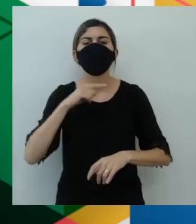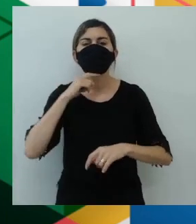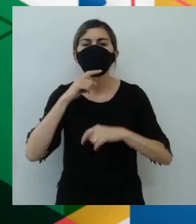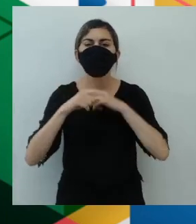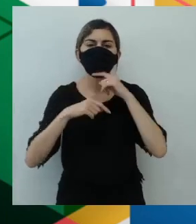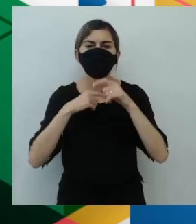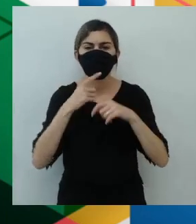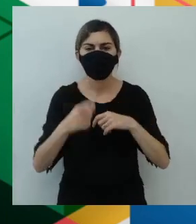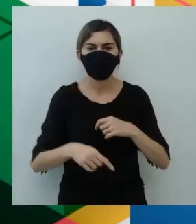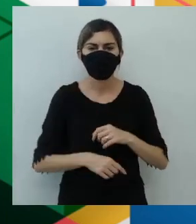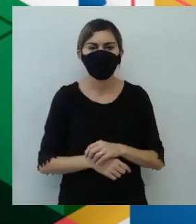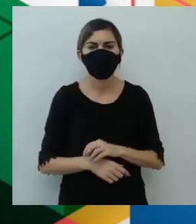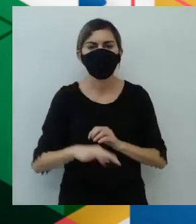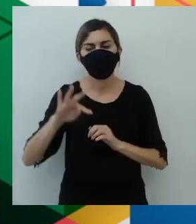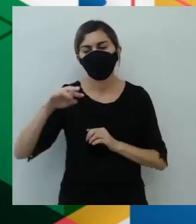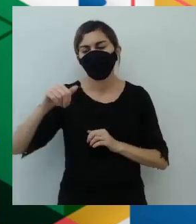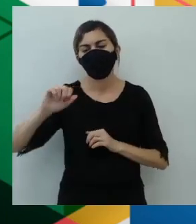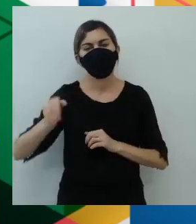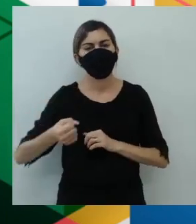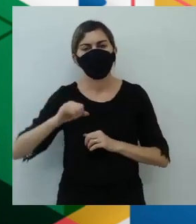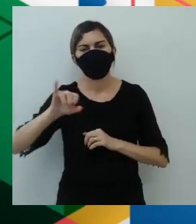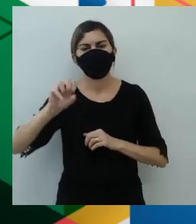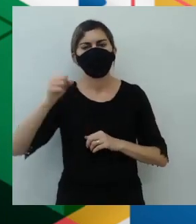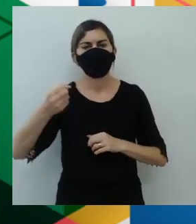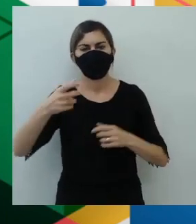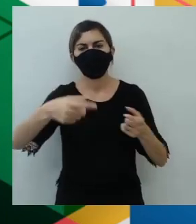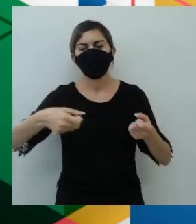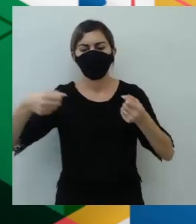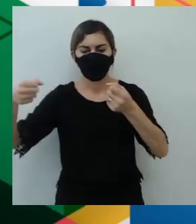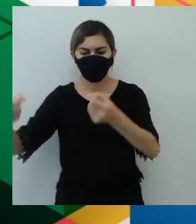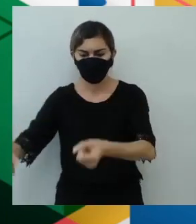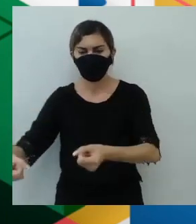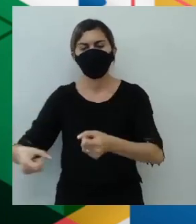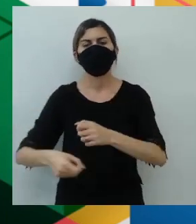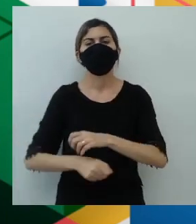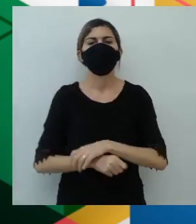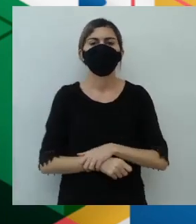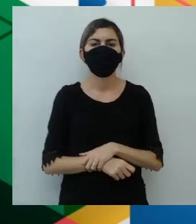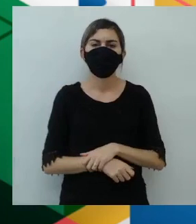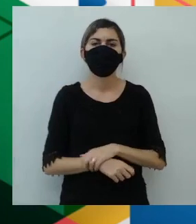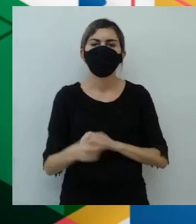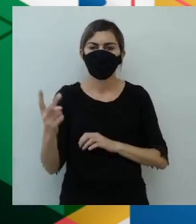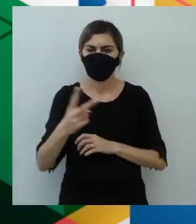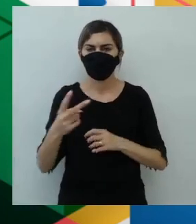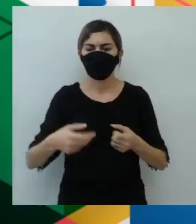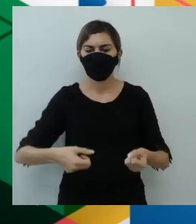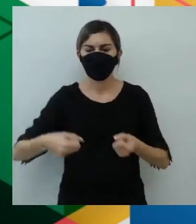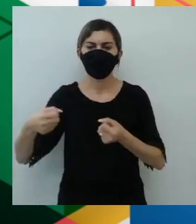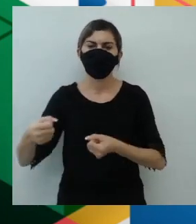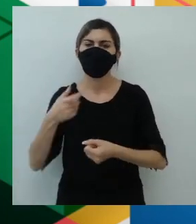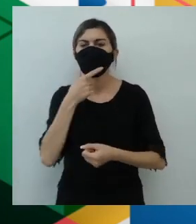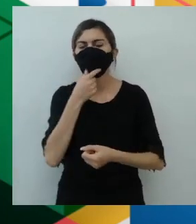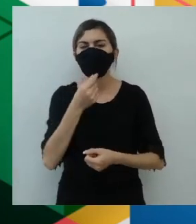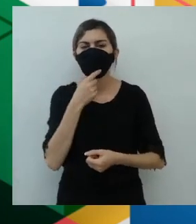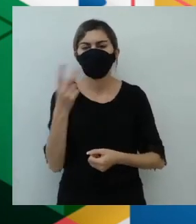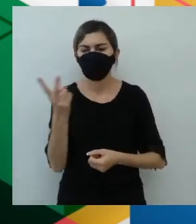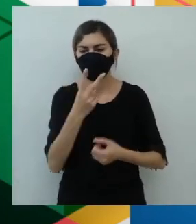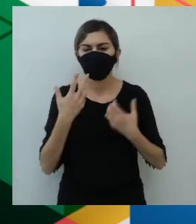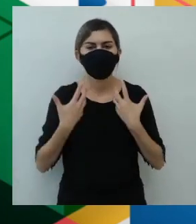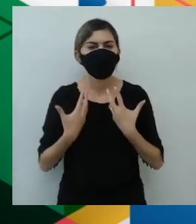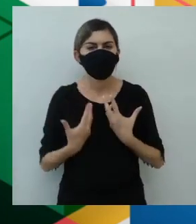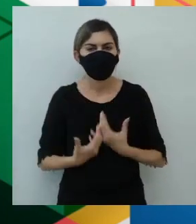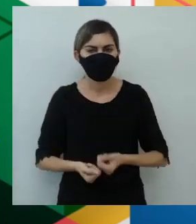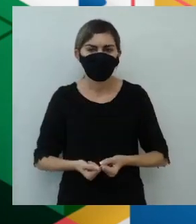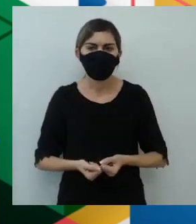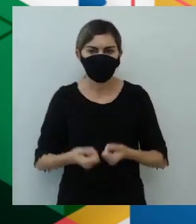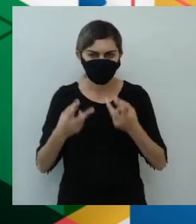Duvido! Tomás e Jéssica colocam as malas no sofá em que Pedro colocou, os 2 homens aparentam estar cansados. Quer dizer,